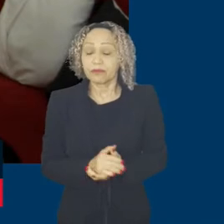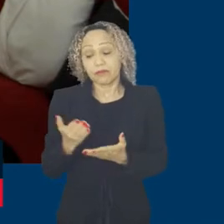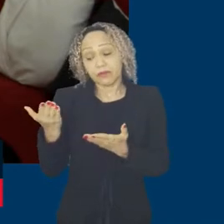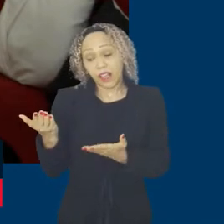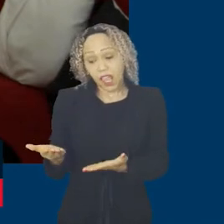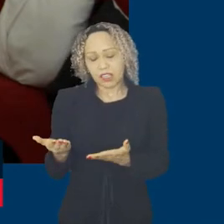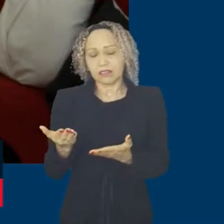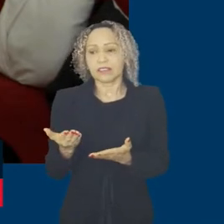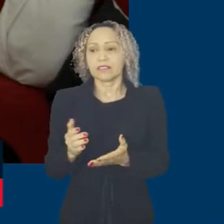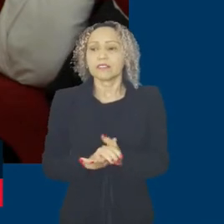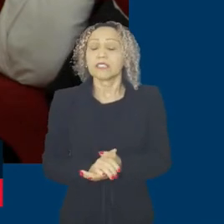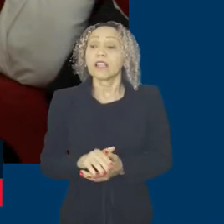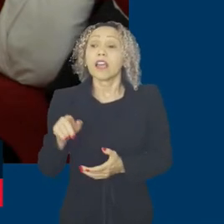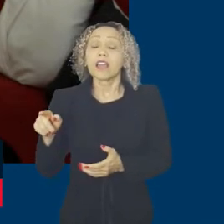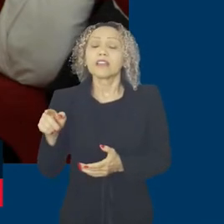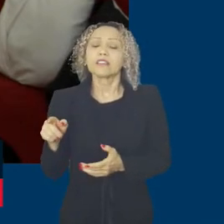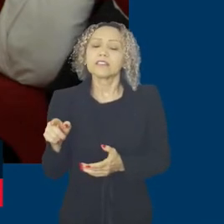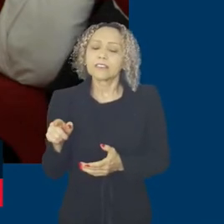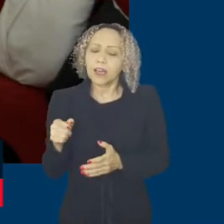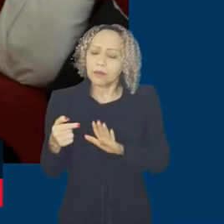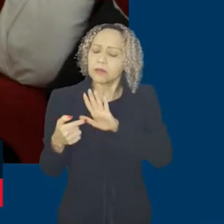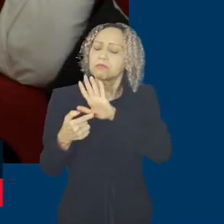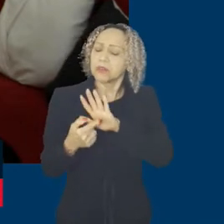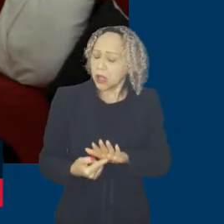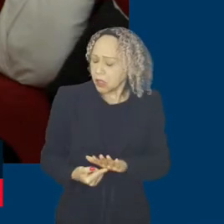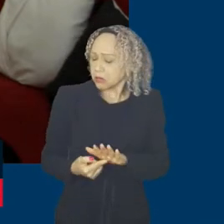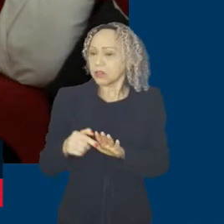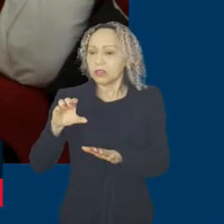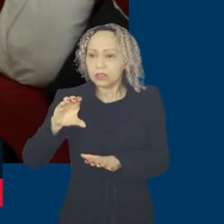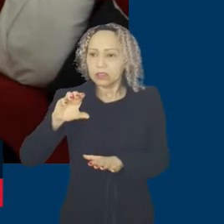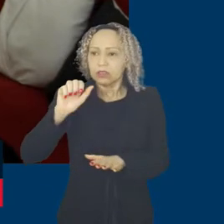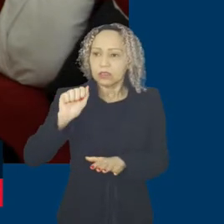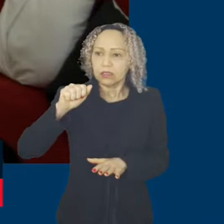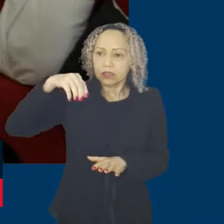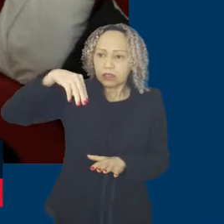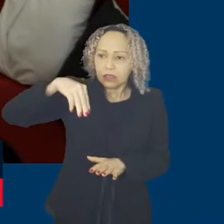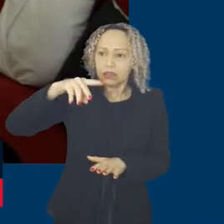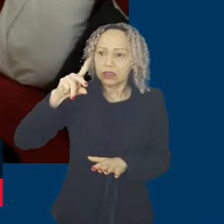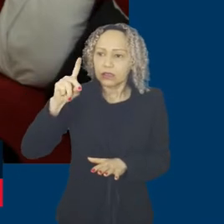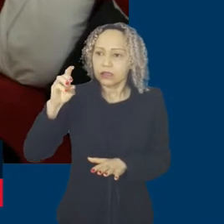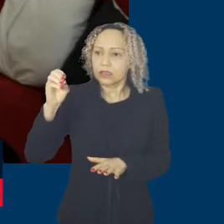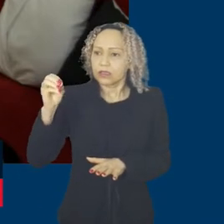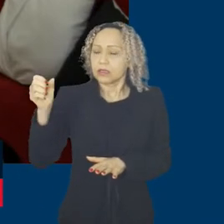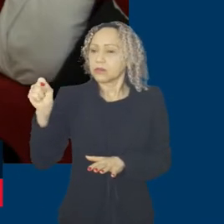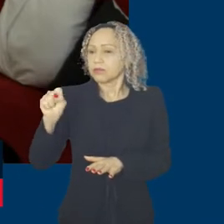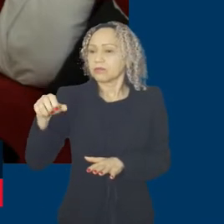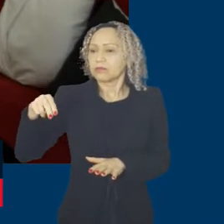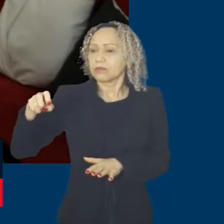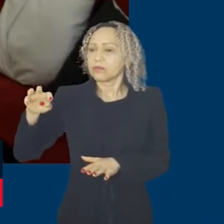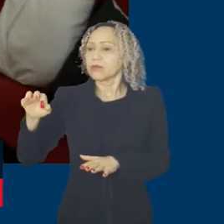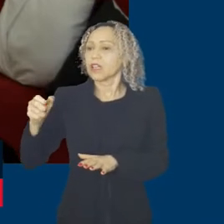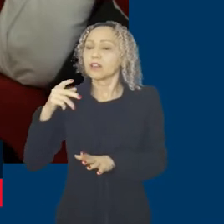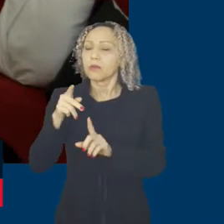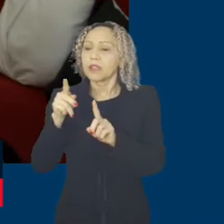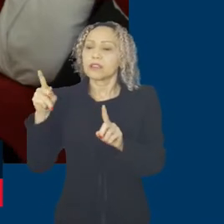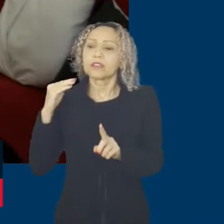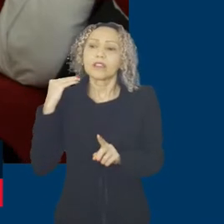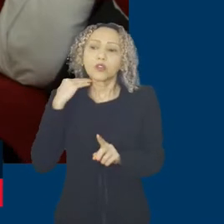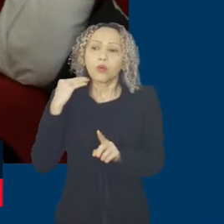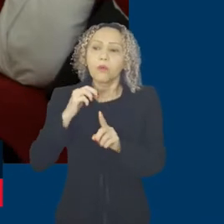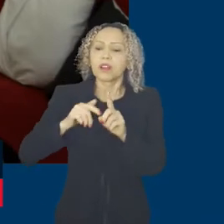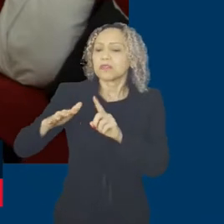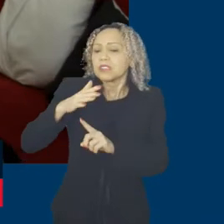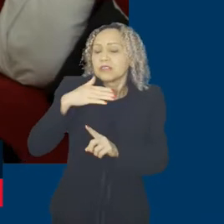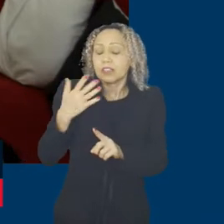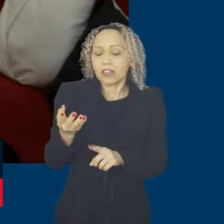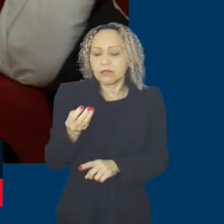fazendo. É a sinalização de que está tudo bem, Campos Neto continuará pouco se lixando para a falta de investimentos no país, para a ausência